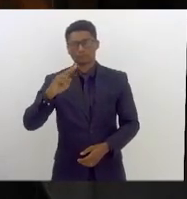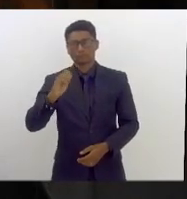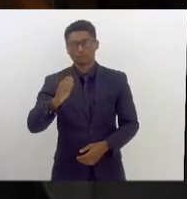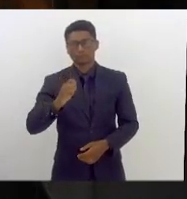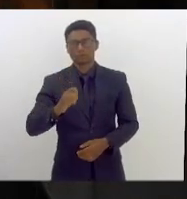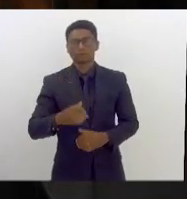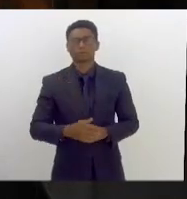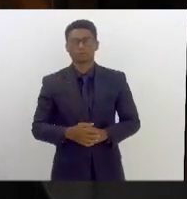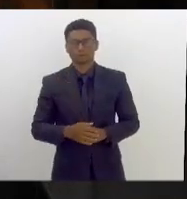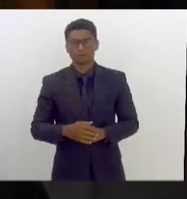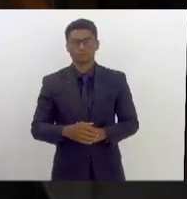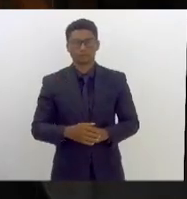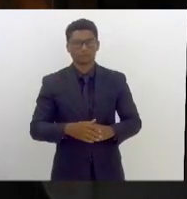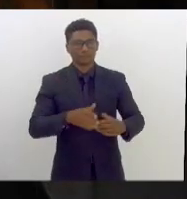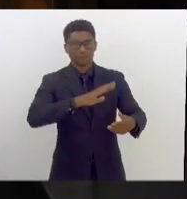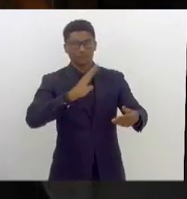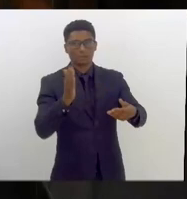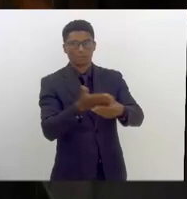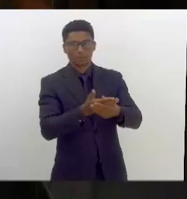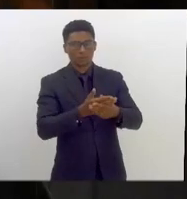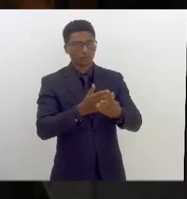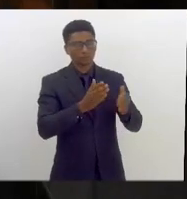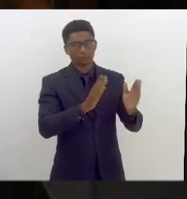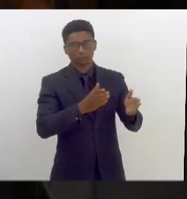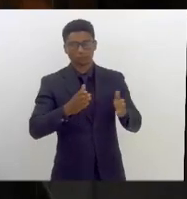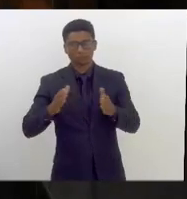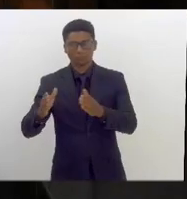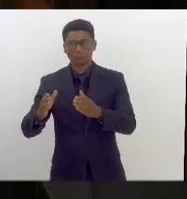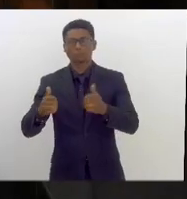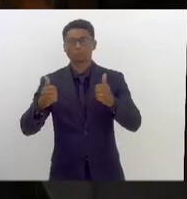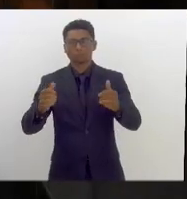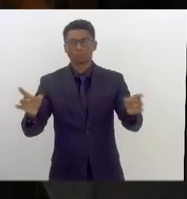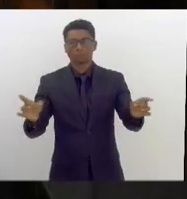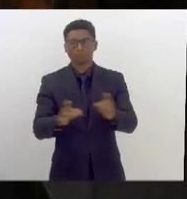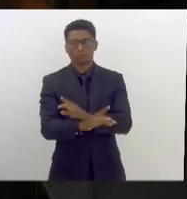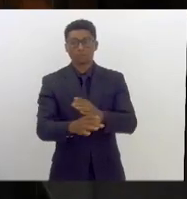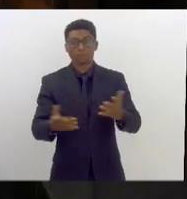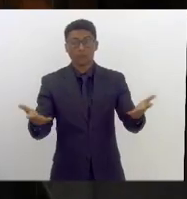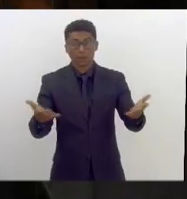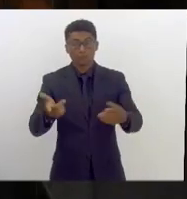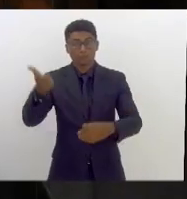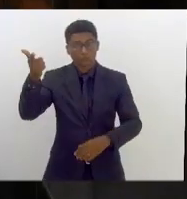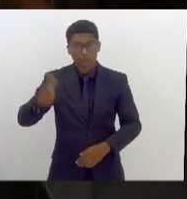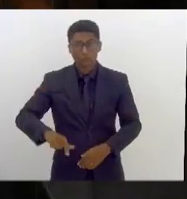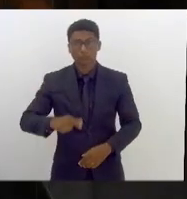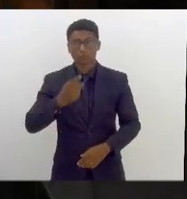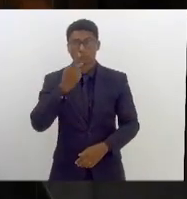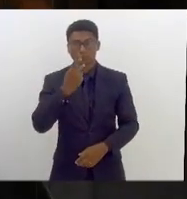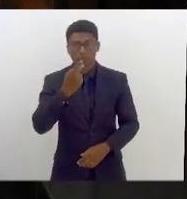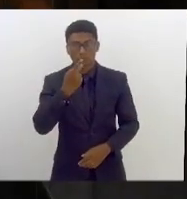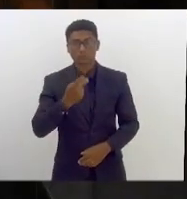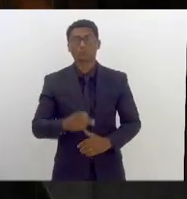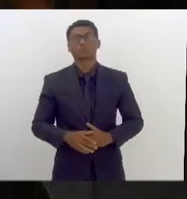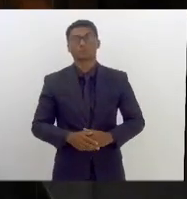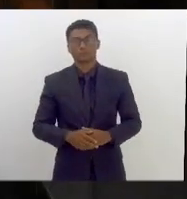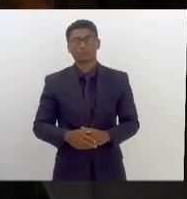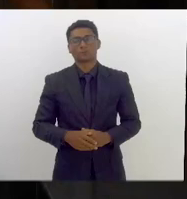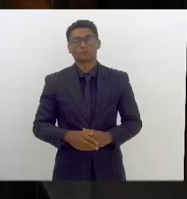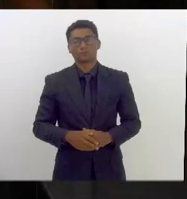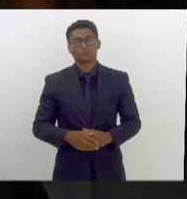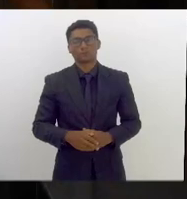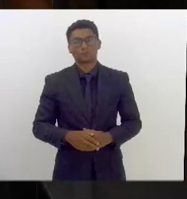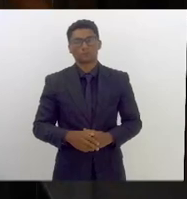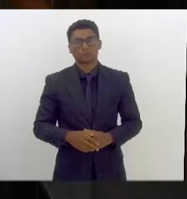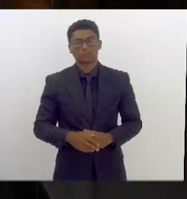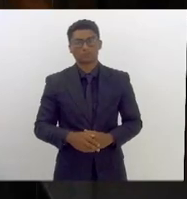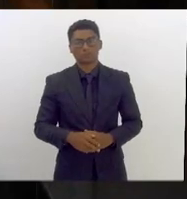ter finalizado, mas, ao mesmo tempo, aqui reafirmando, usando um